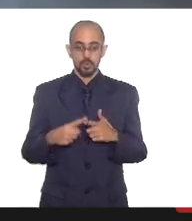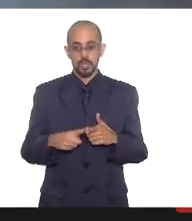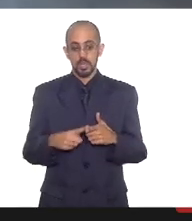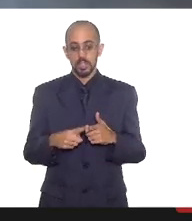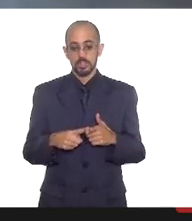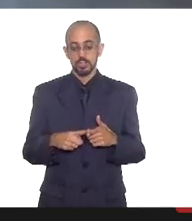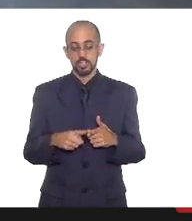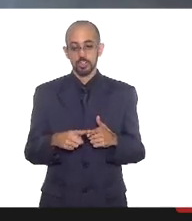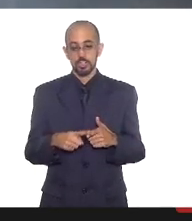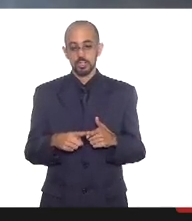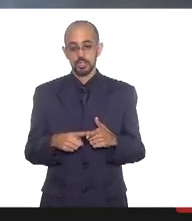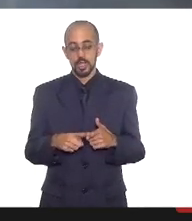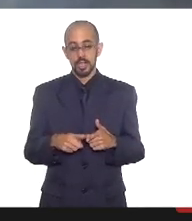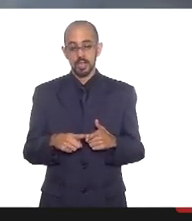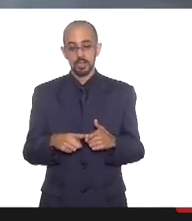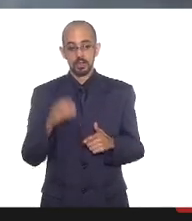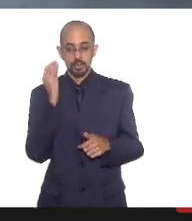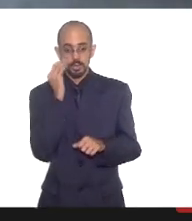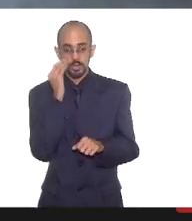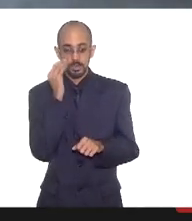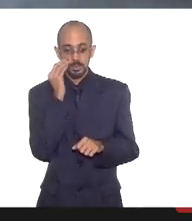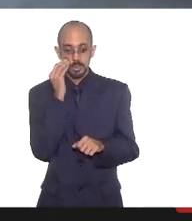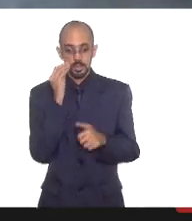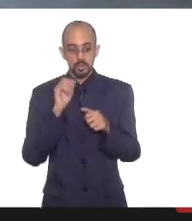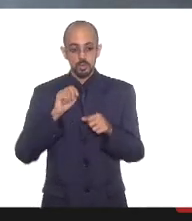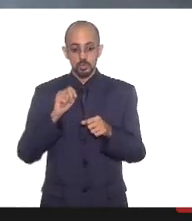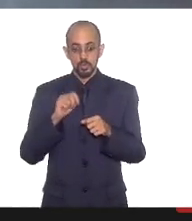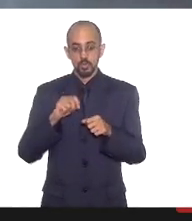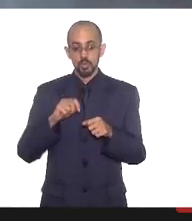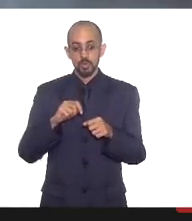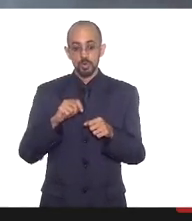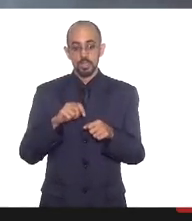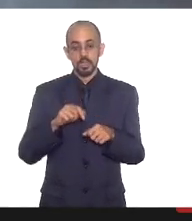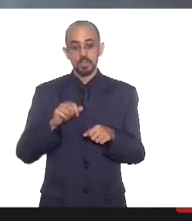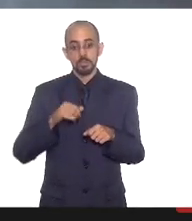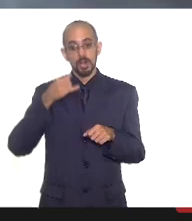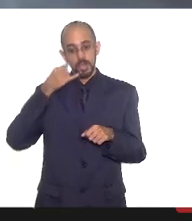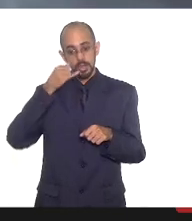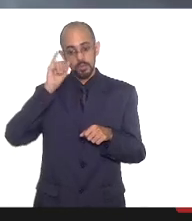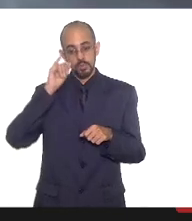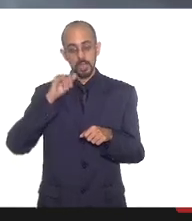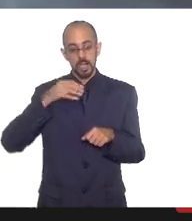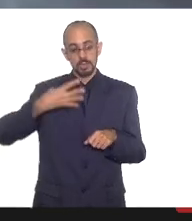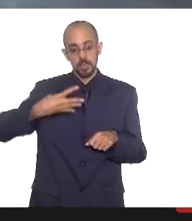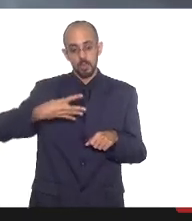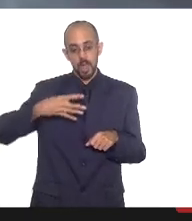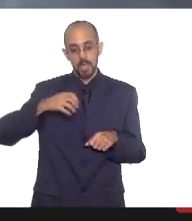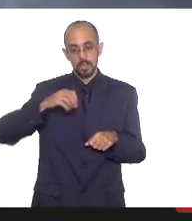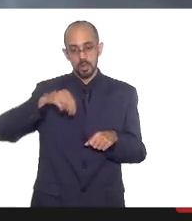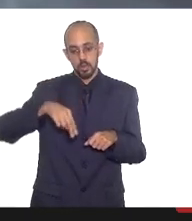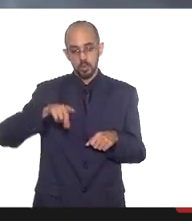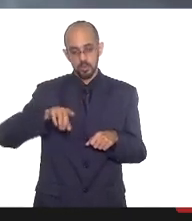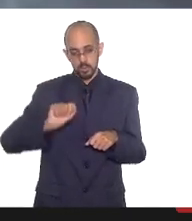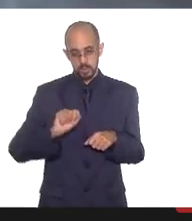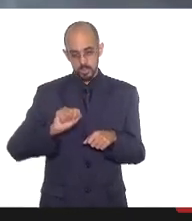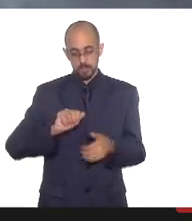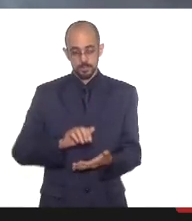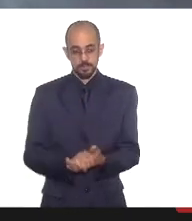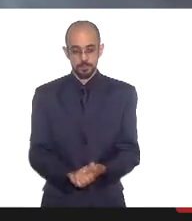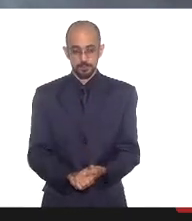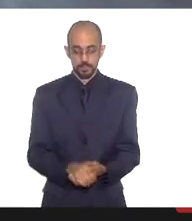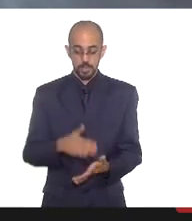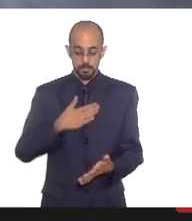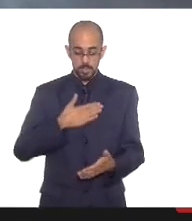quarta onda então de preciso respeitar os critérios técnicos sentir quente tentar essa quarta muda né da maneira melhor possível